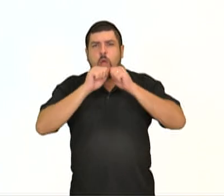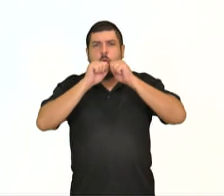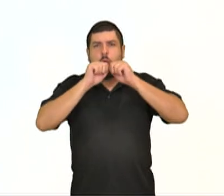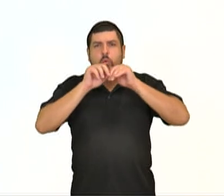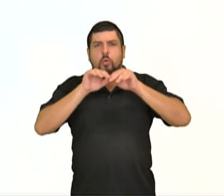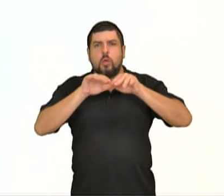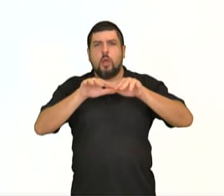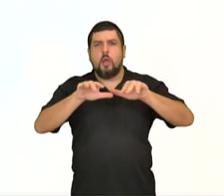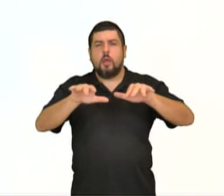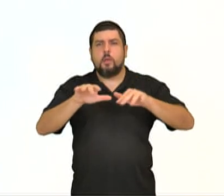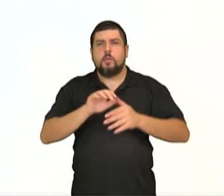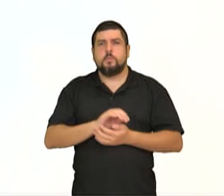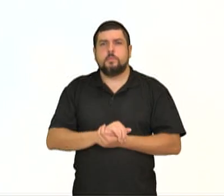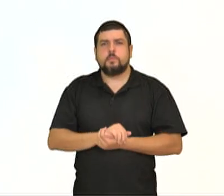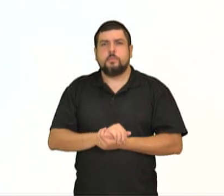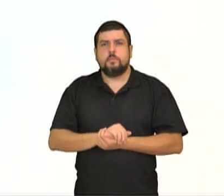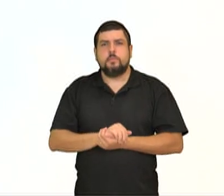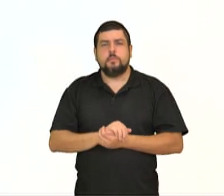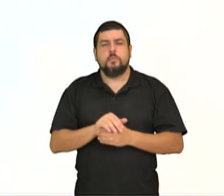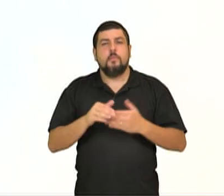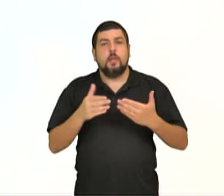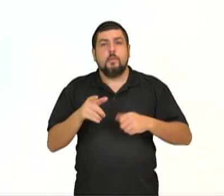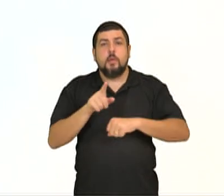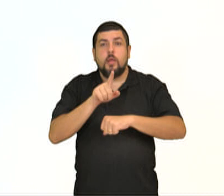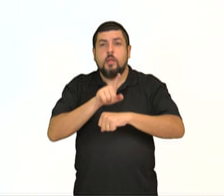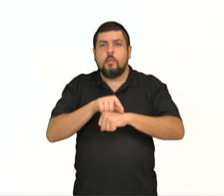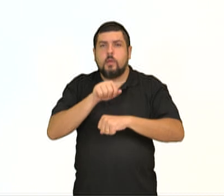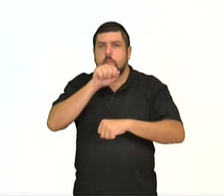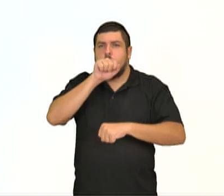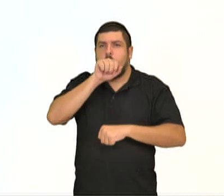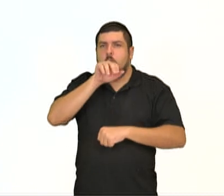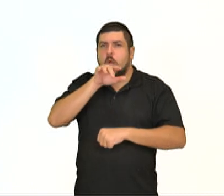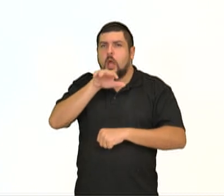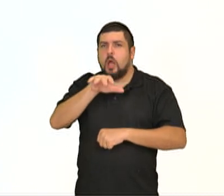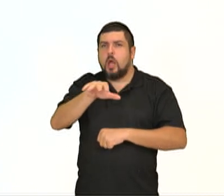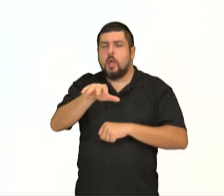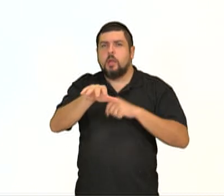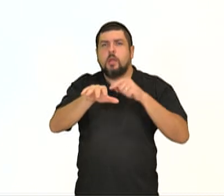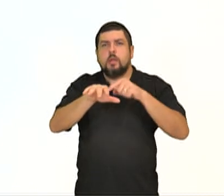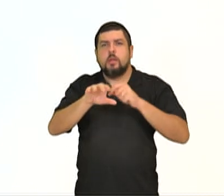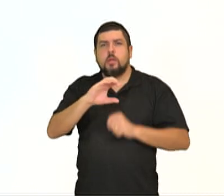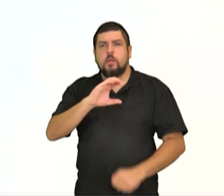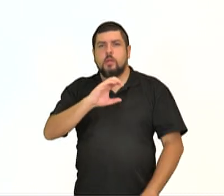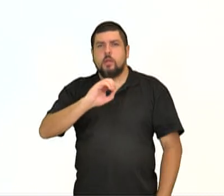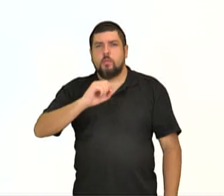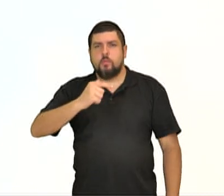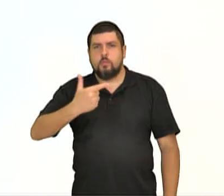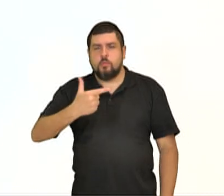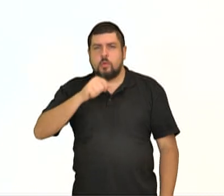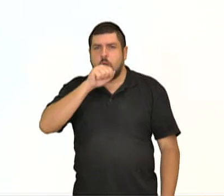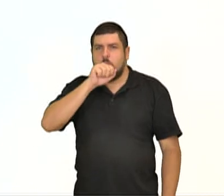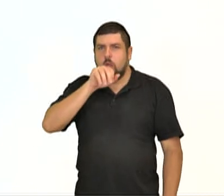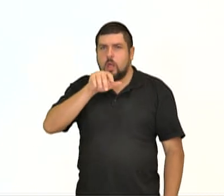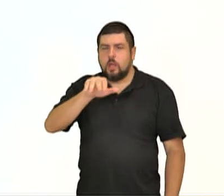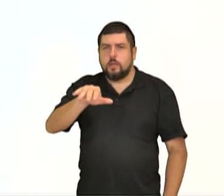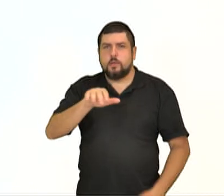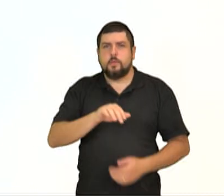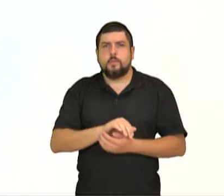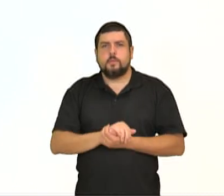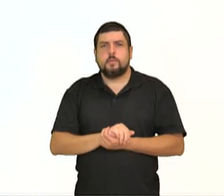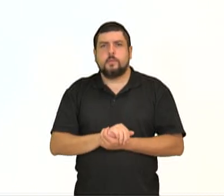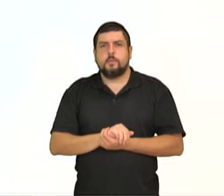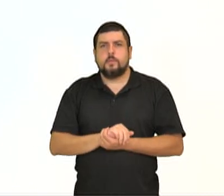corpo. Então, no momento da expiração, nós estamos eliminando o gás carbônico do nosso corpo.